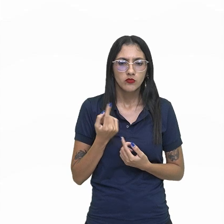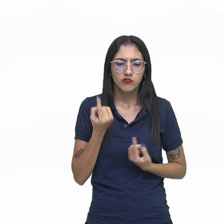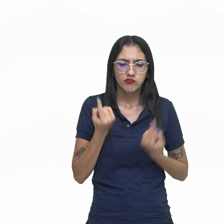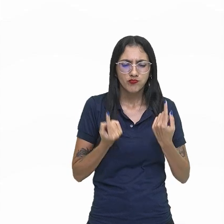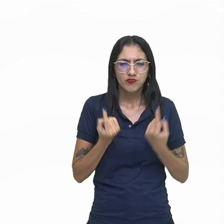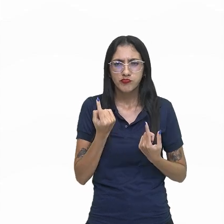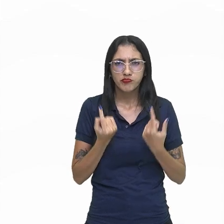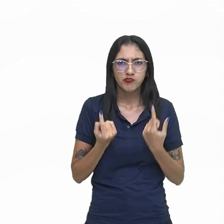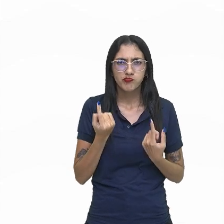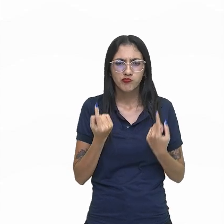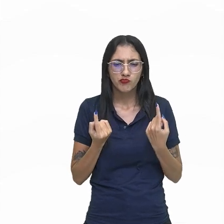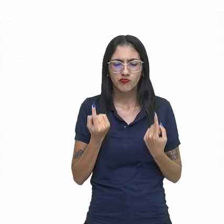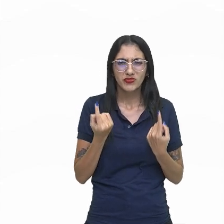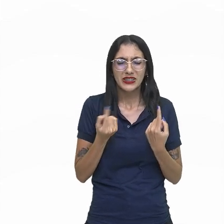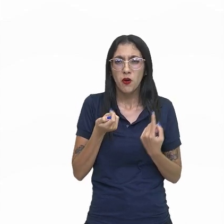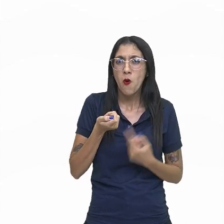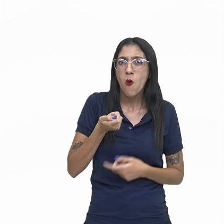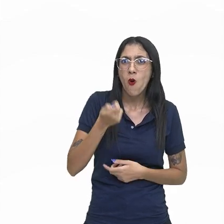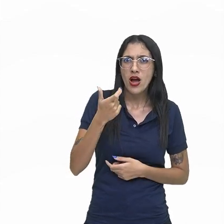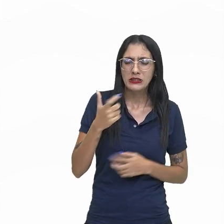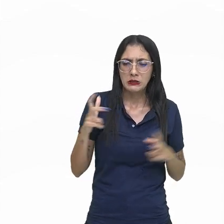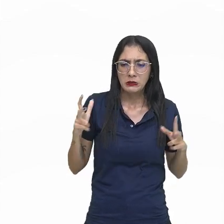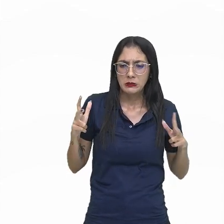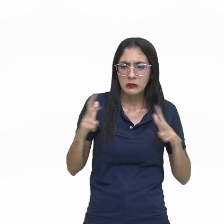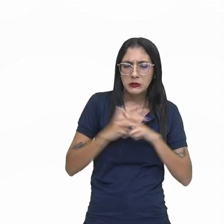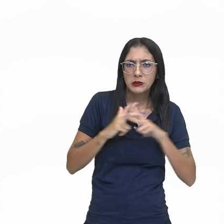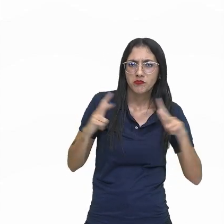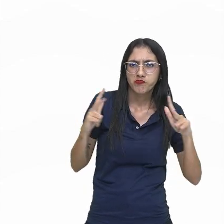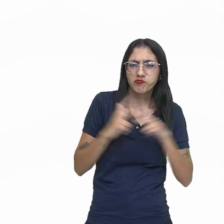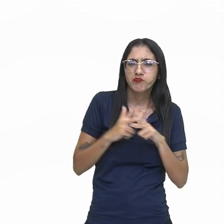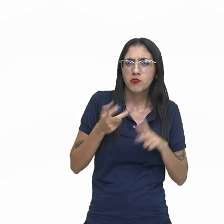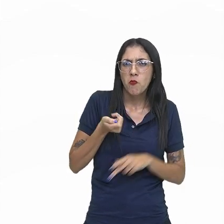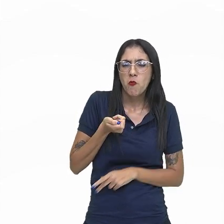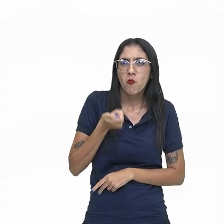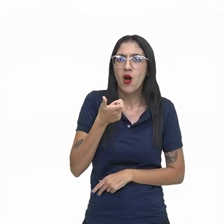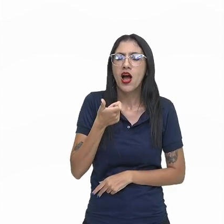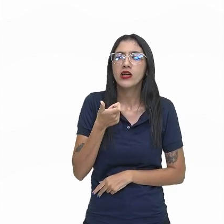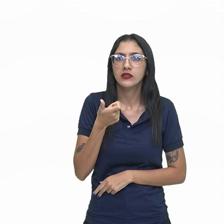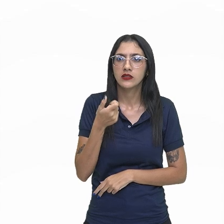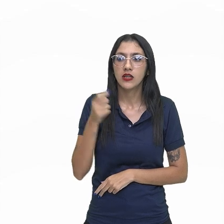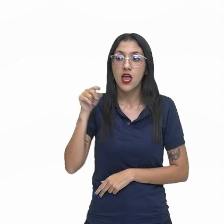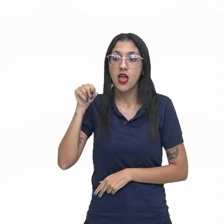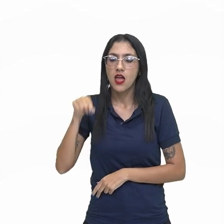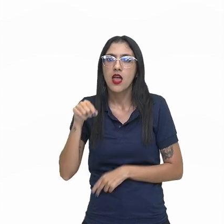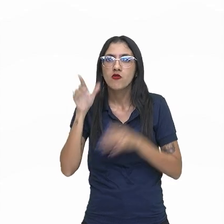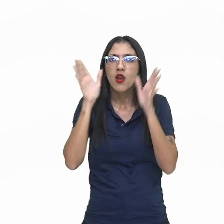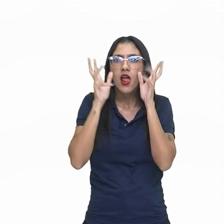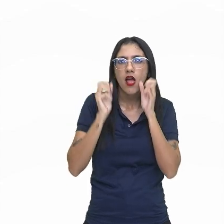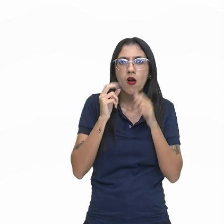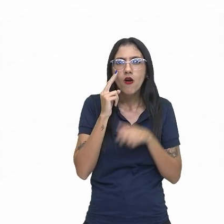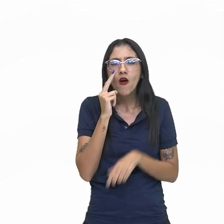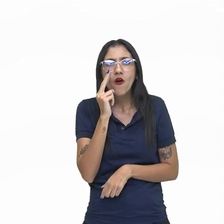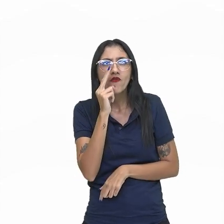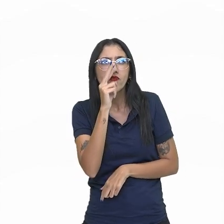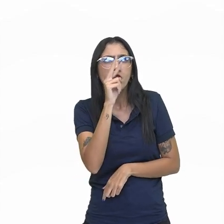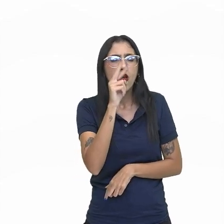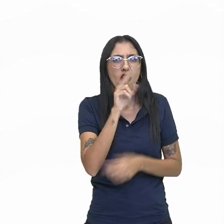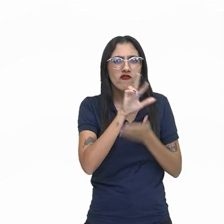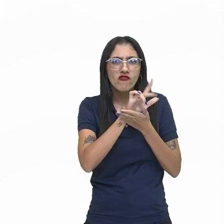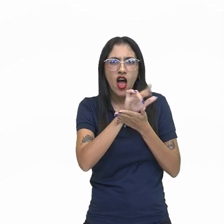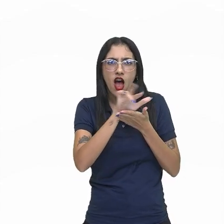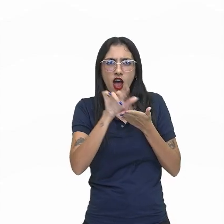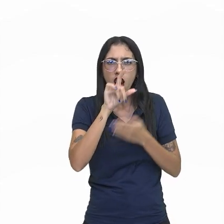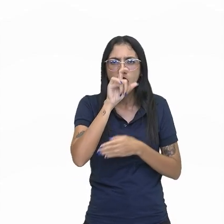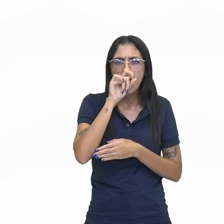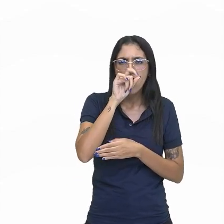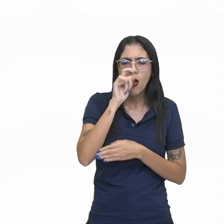cedia a vez ao outro, já iam atracar-se para brigar quando o leão olhou para cima e viu vários